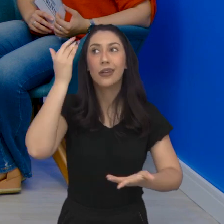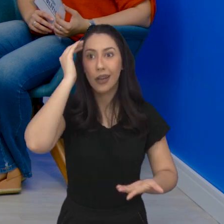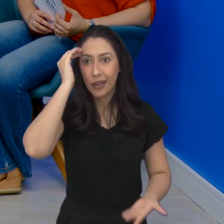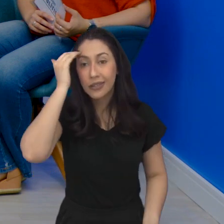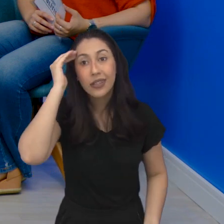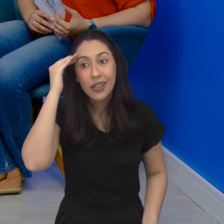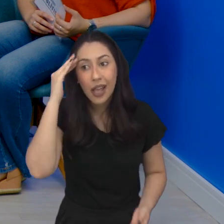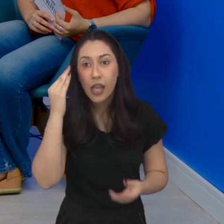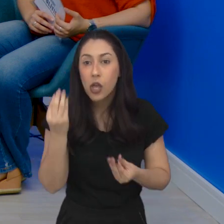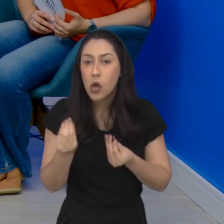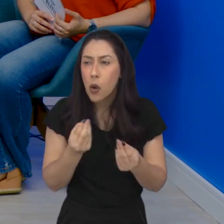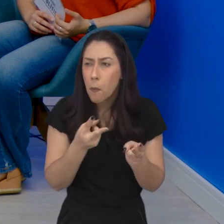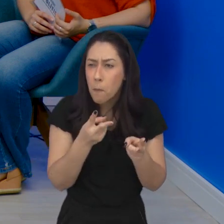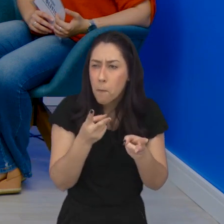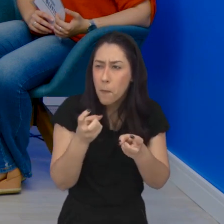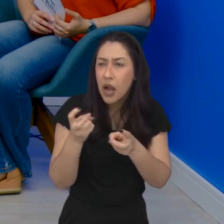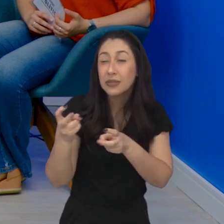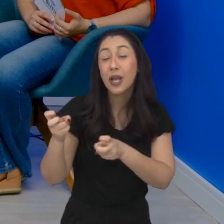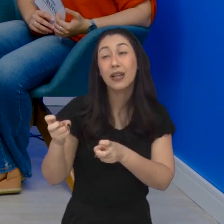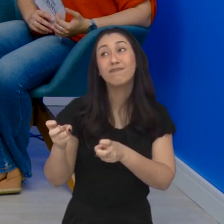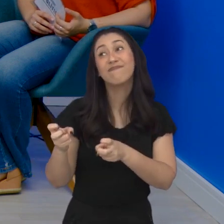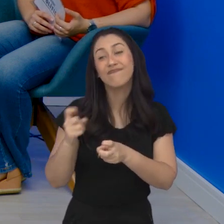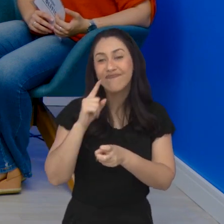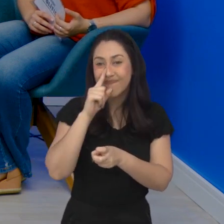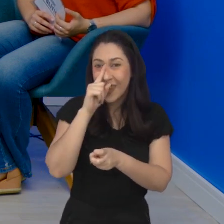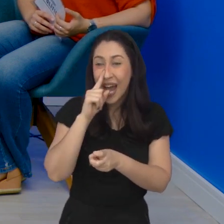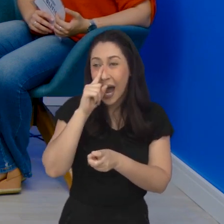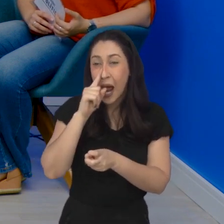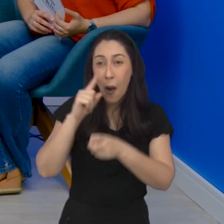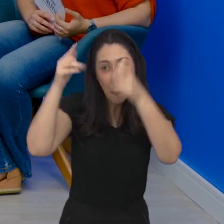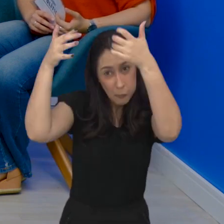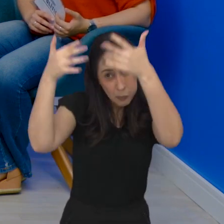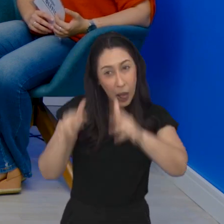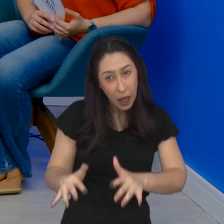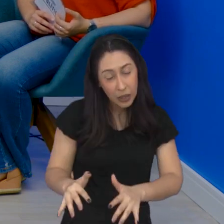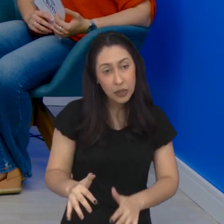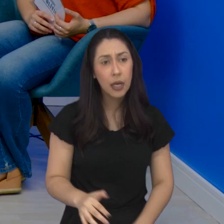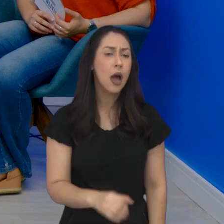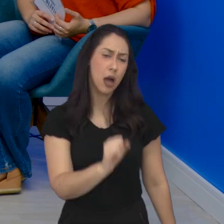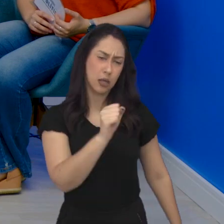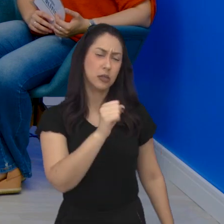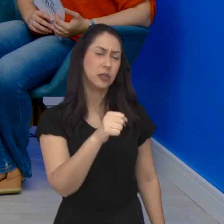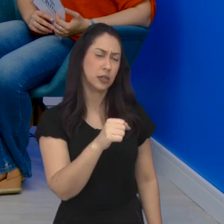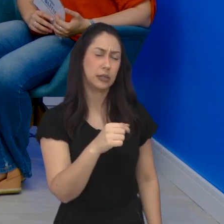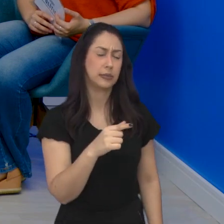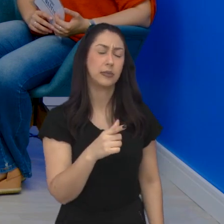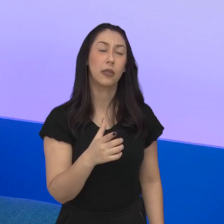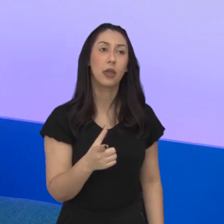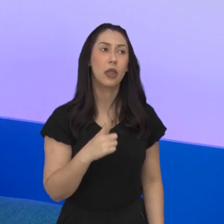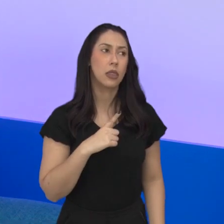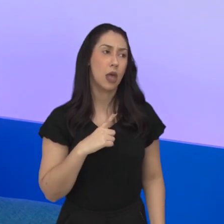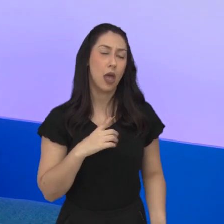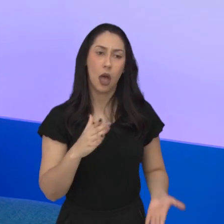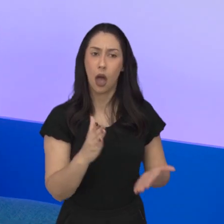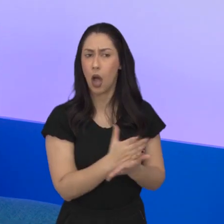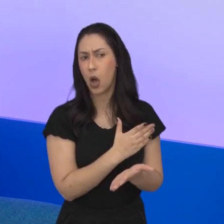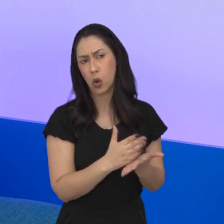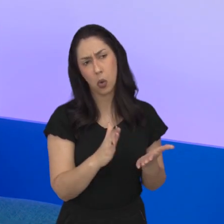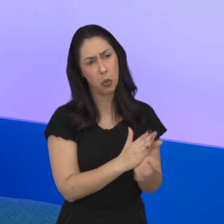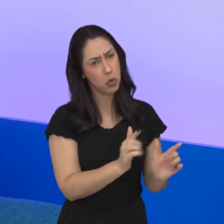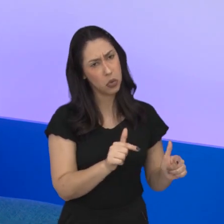o conhecimento para reconhecer essas possibilidades de acidentes, desastres de forma geral, como você disse, né? Sim, a gente tem alguns